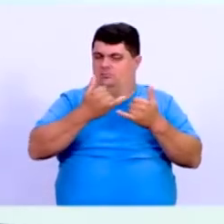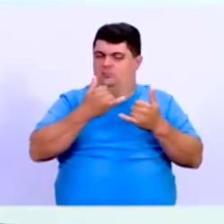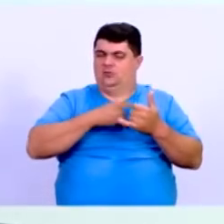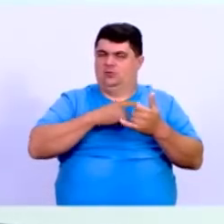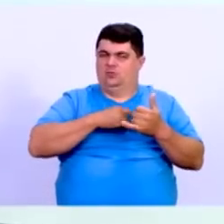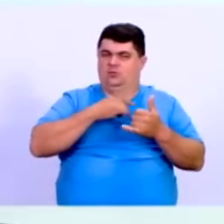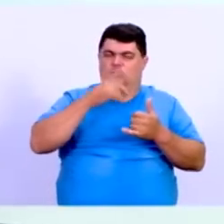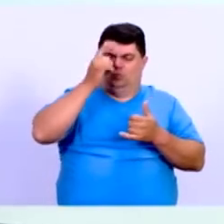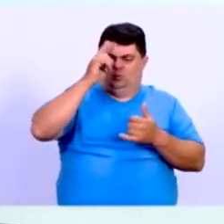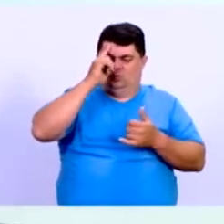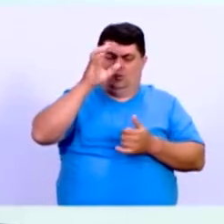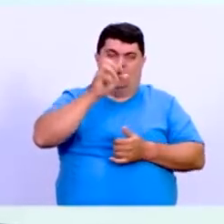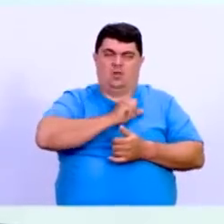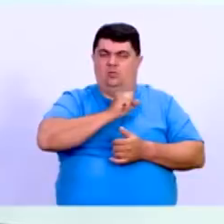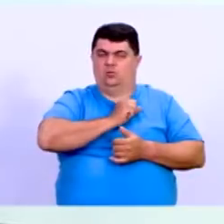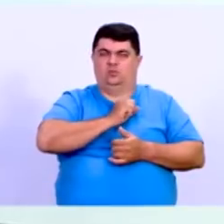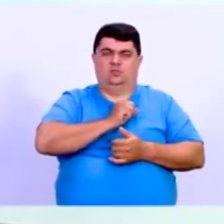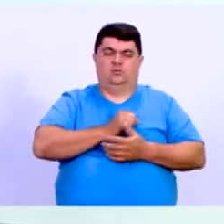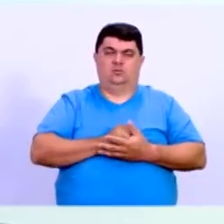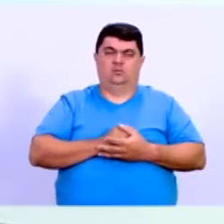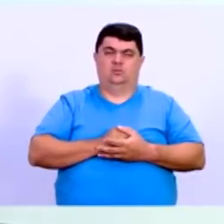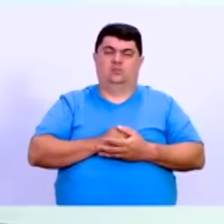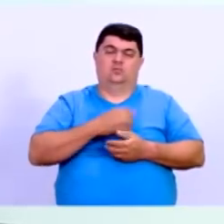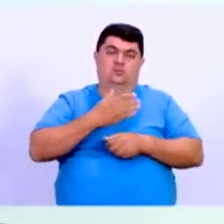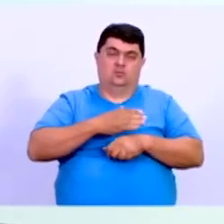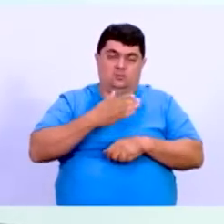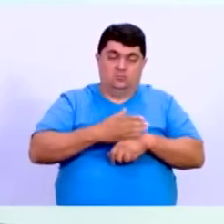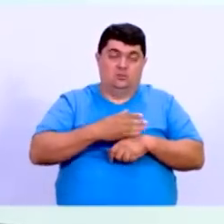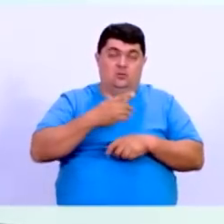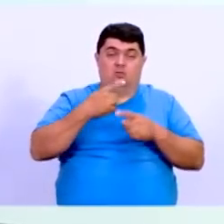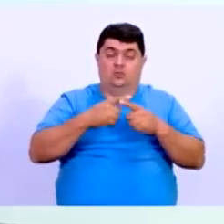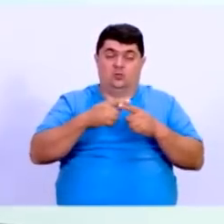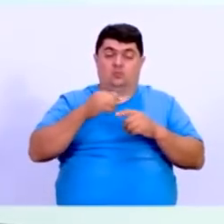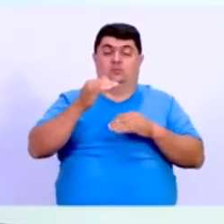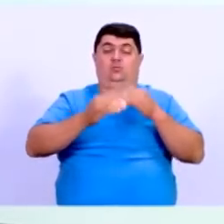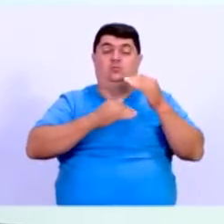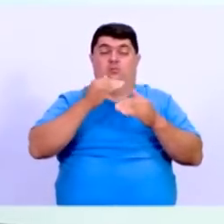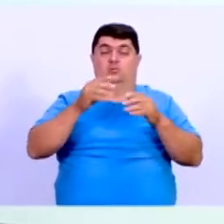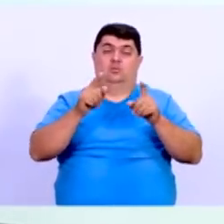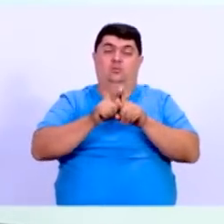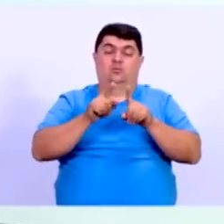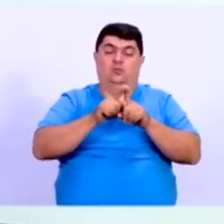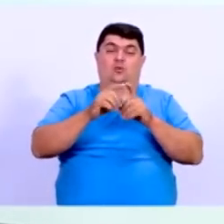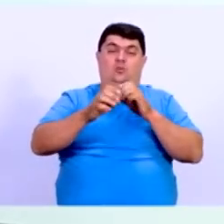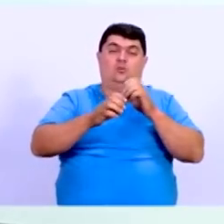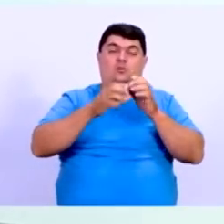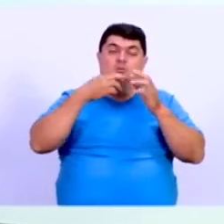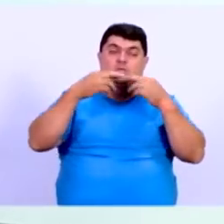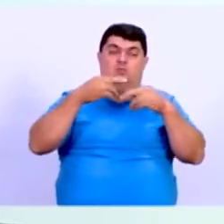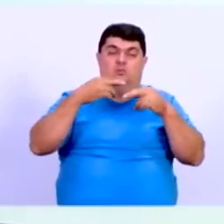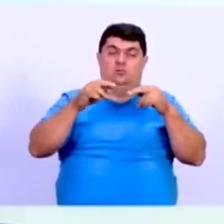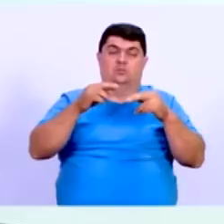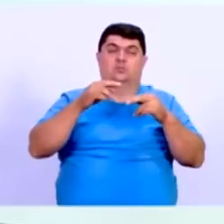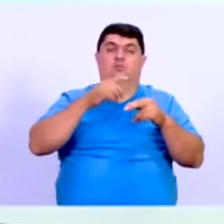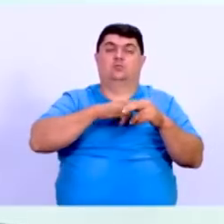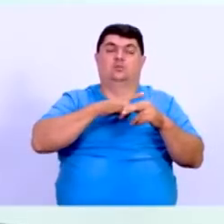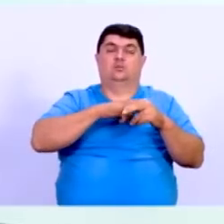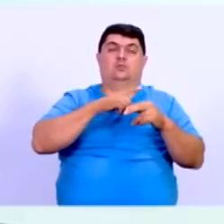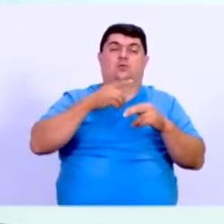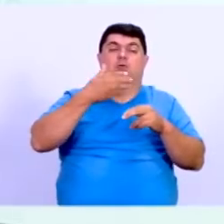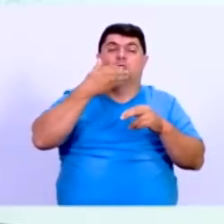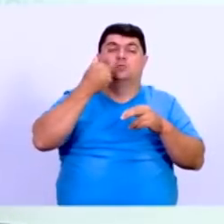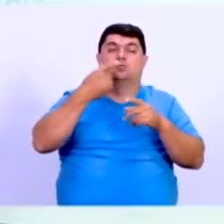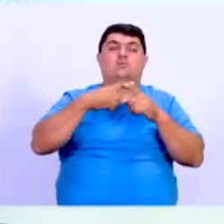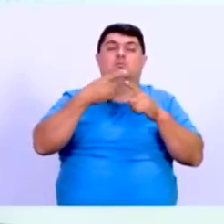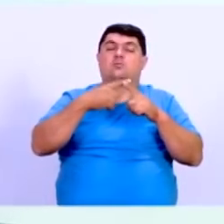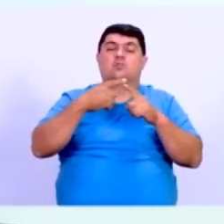jogo todo dia. E isso existe graças ao que? A evolução das redes de computadores, tá? Então, essas são as vantagens. Aí eu